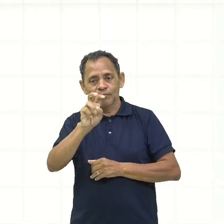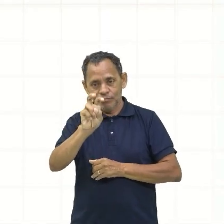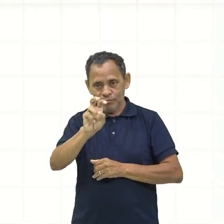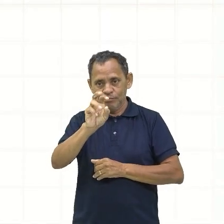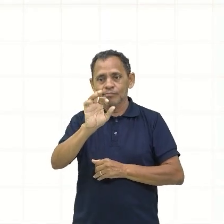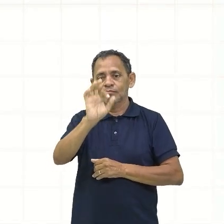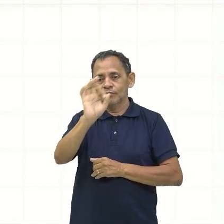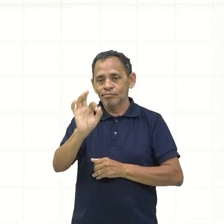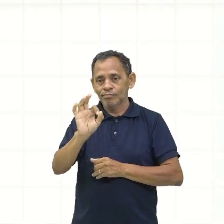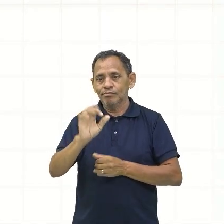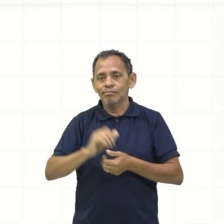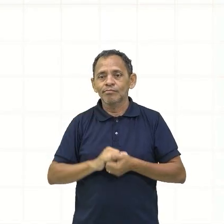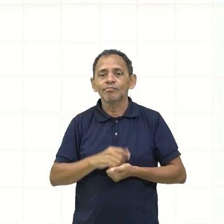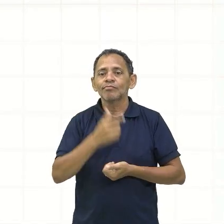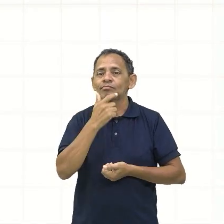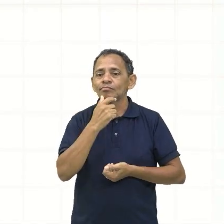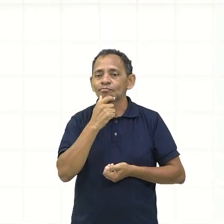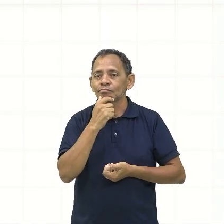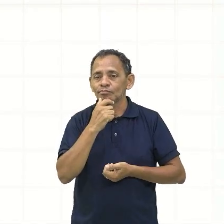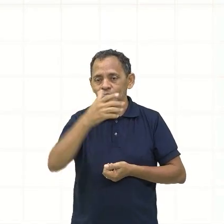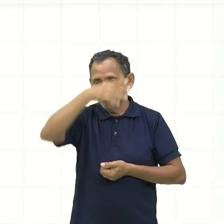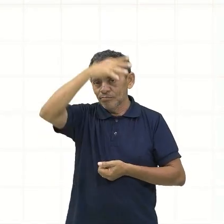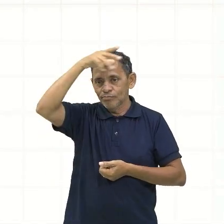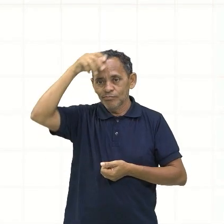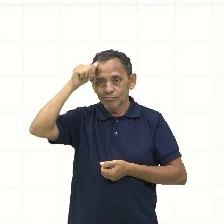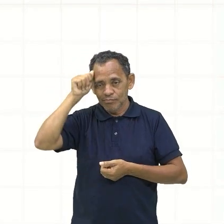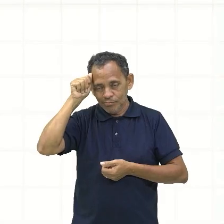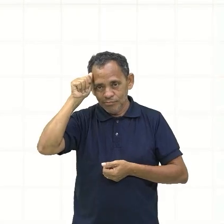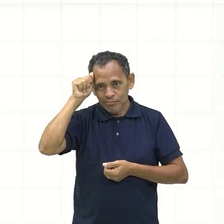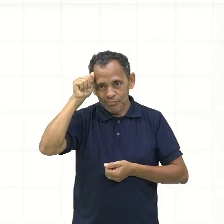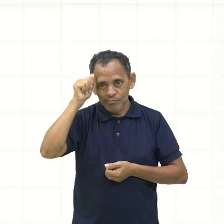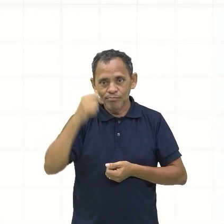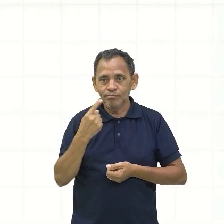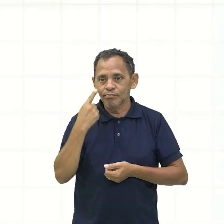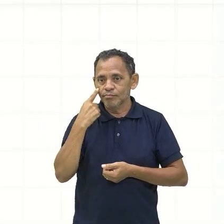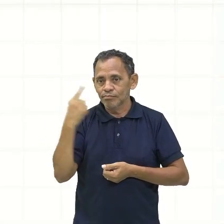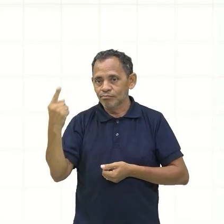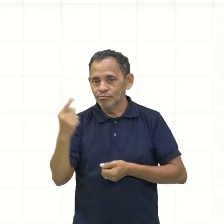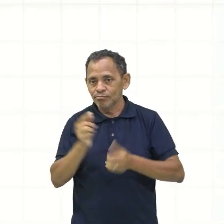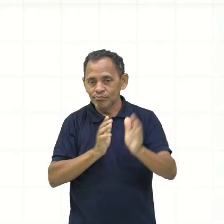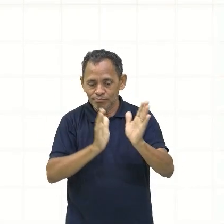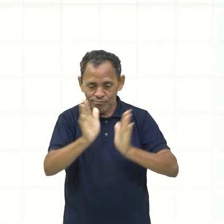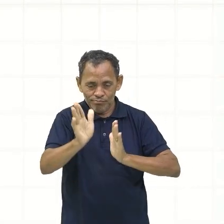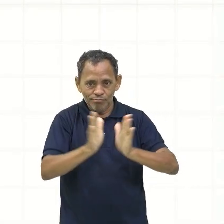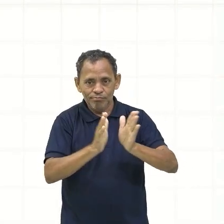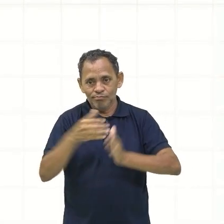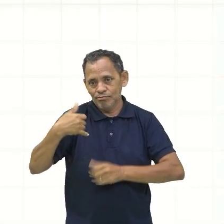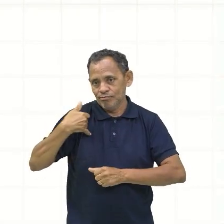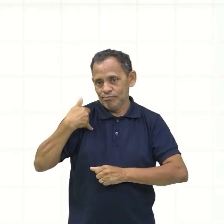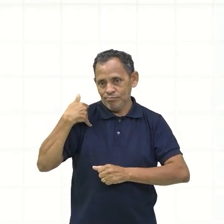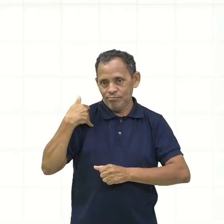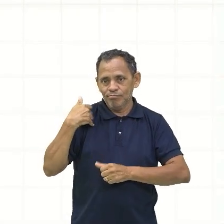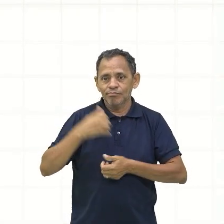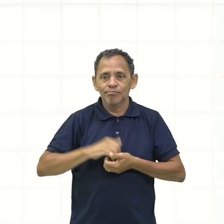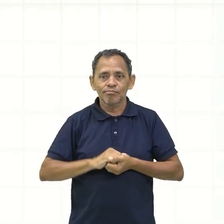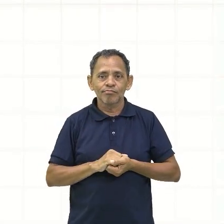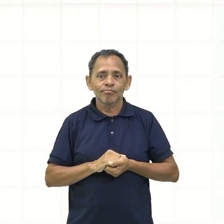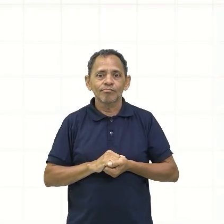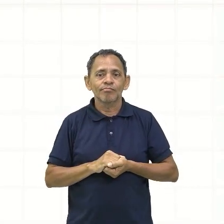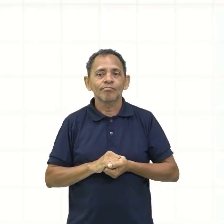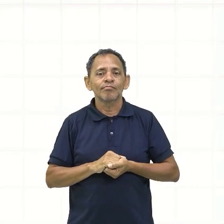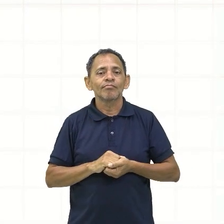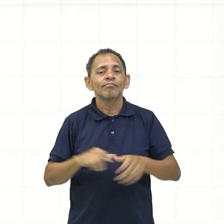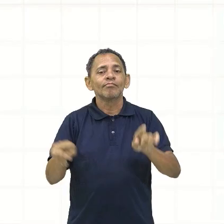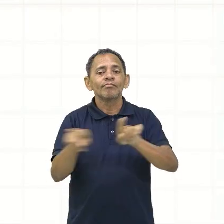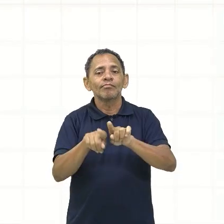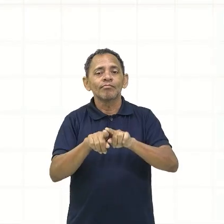4,75%, né, dos homens no Amazonas que estão aí entre essas faixas etárias. Observem também